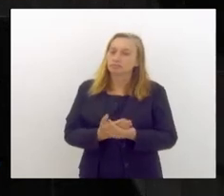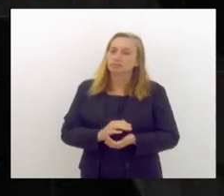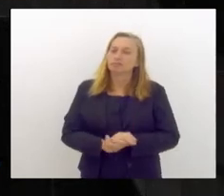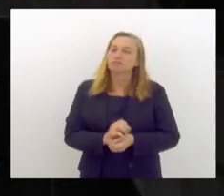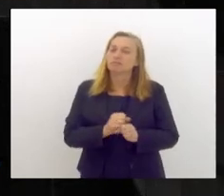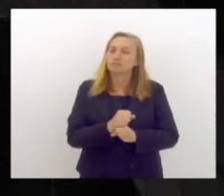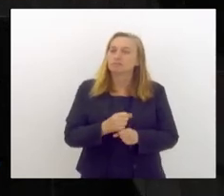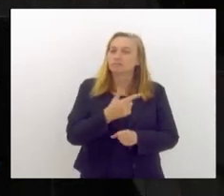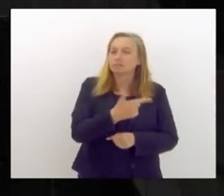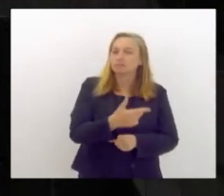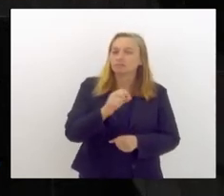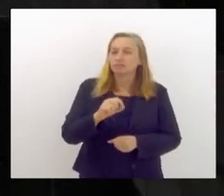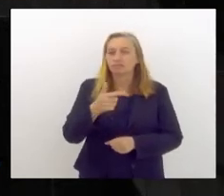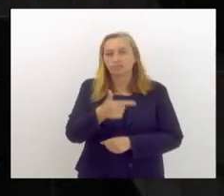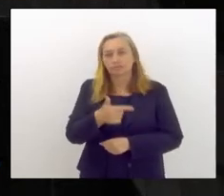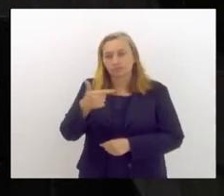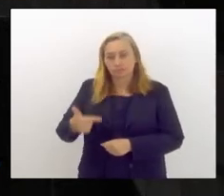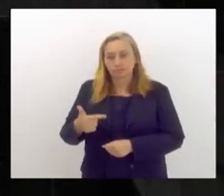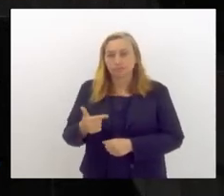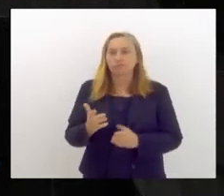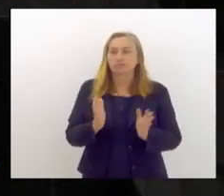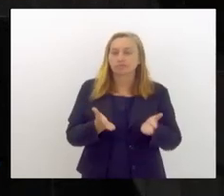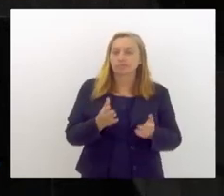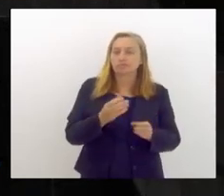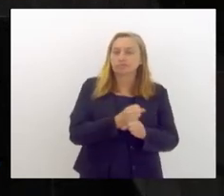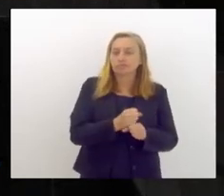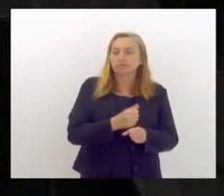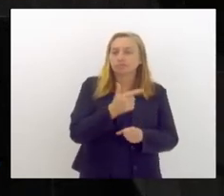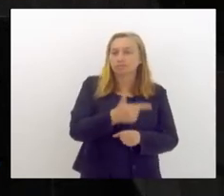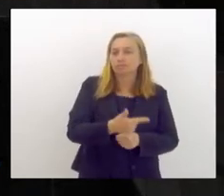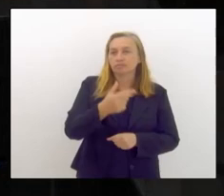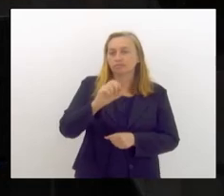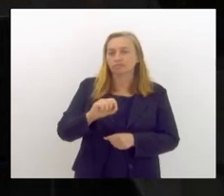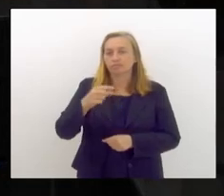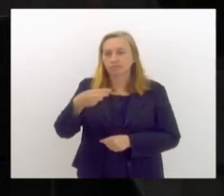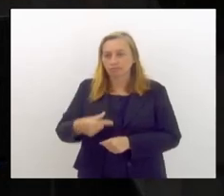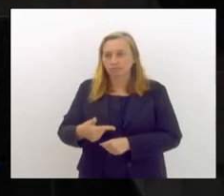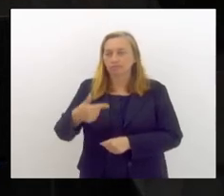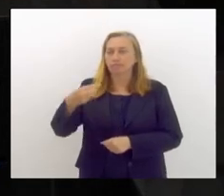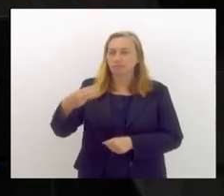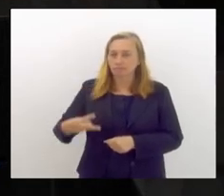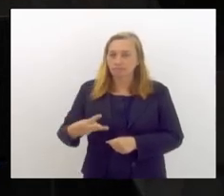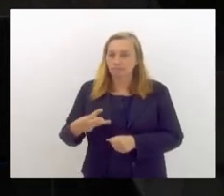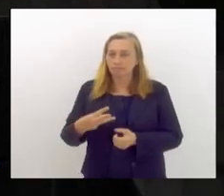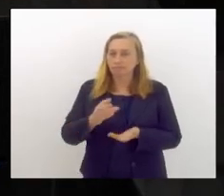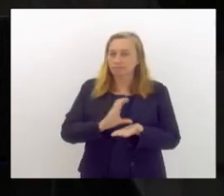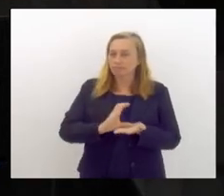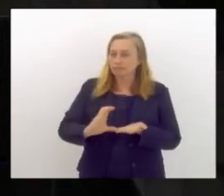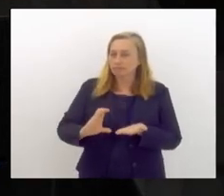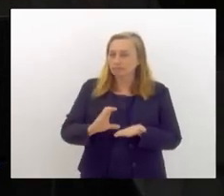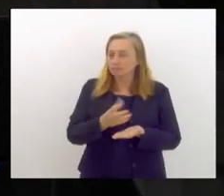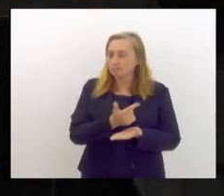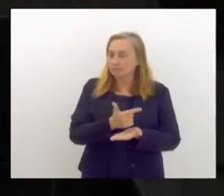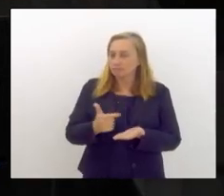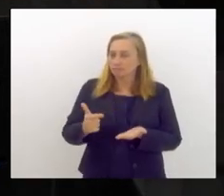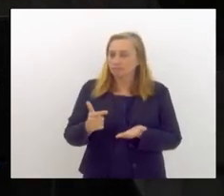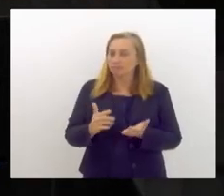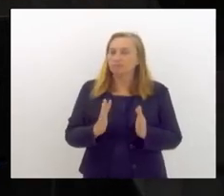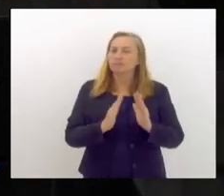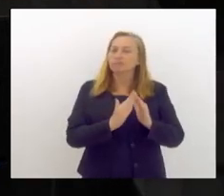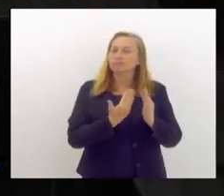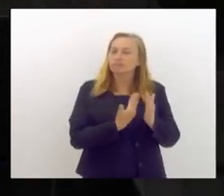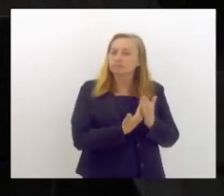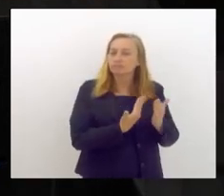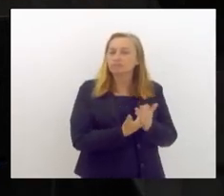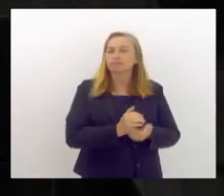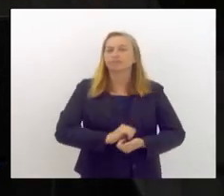2022, e o ano de 2023 inicia sem o repasse da merenda para as nossas